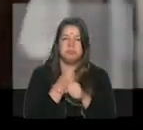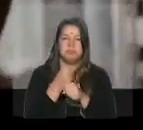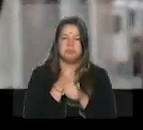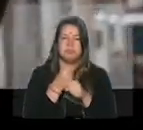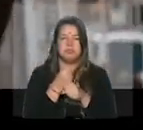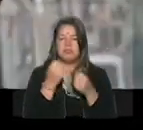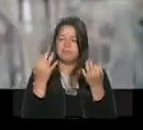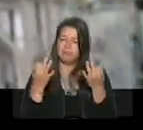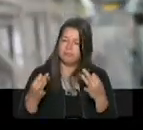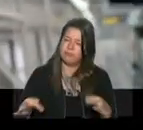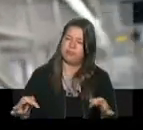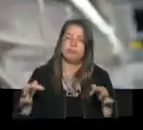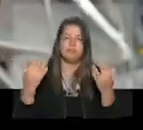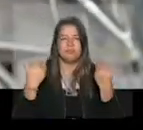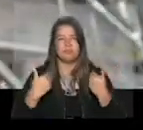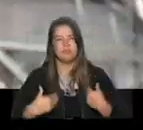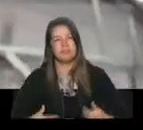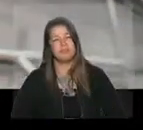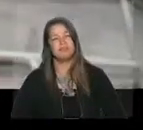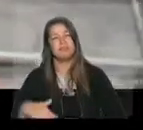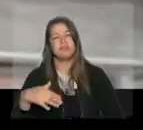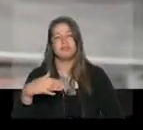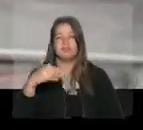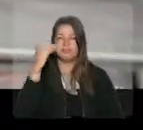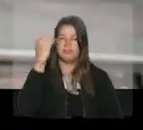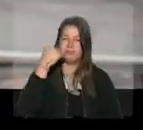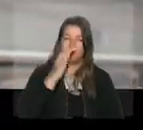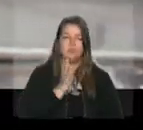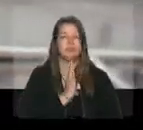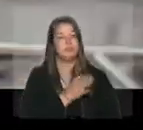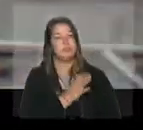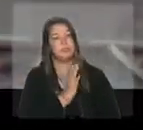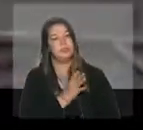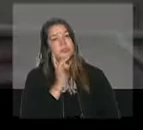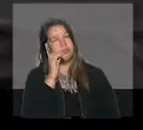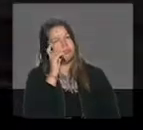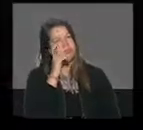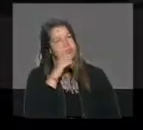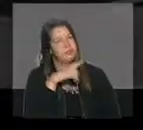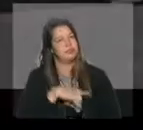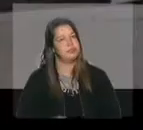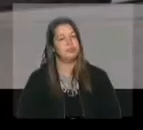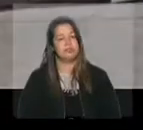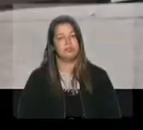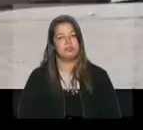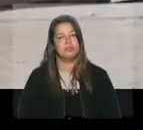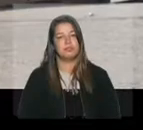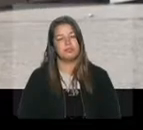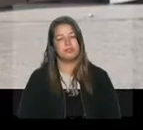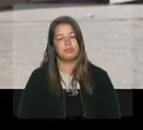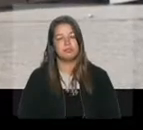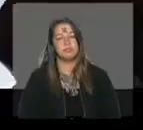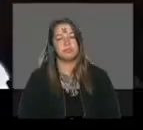anos, mesmo ferido no corpo, na alma, no coração.